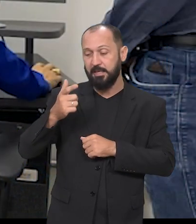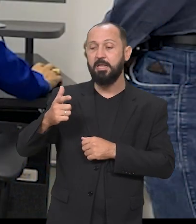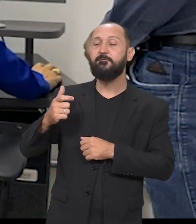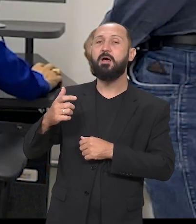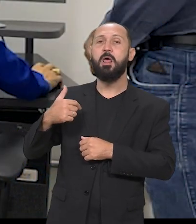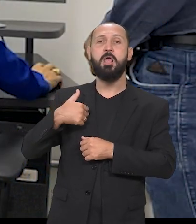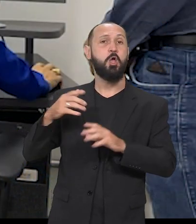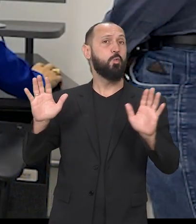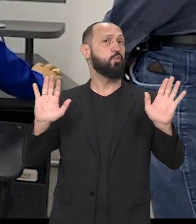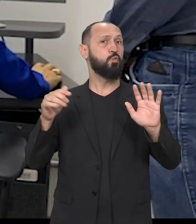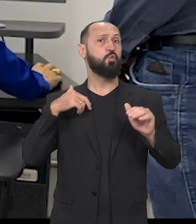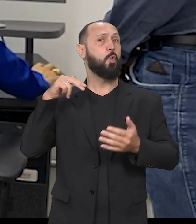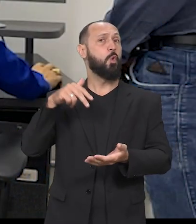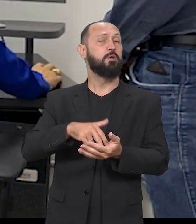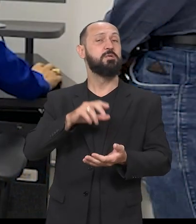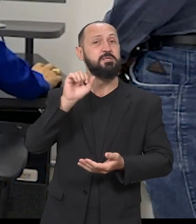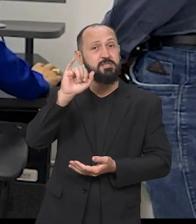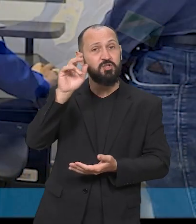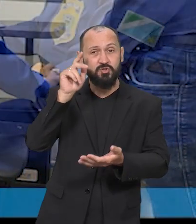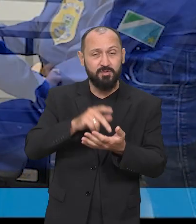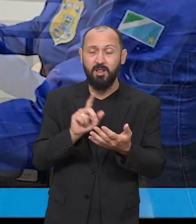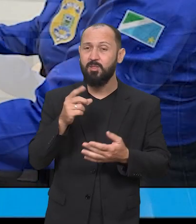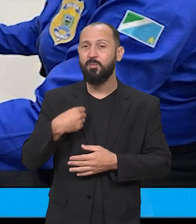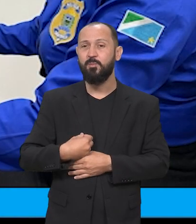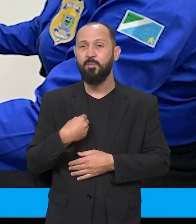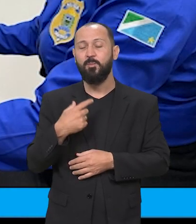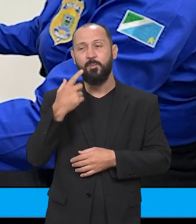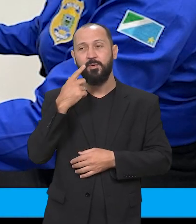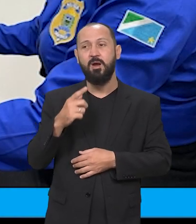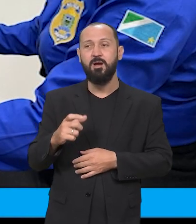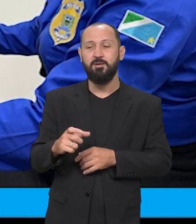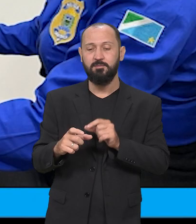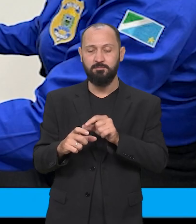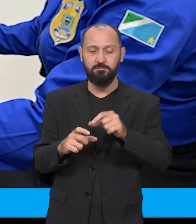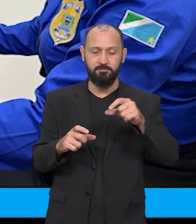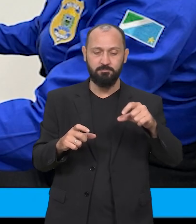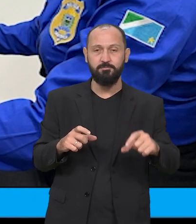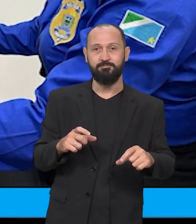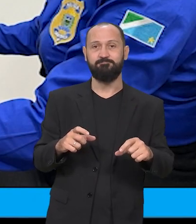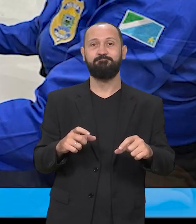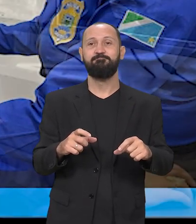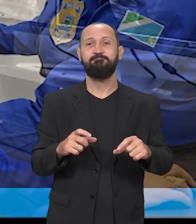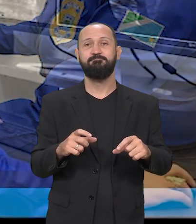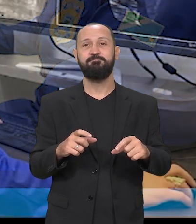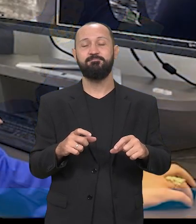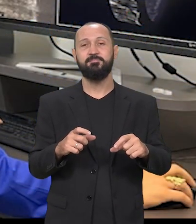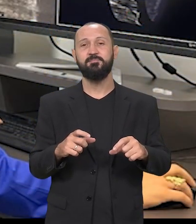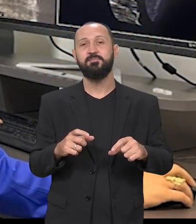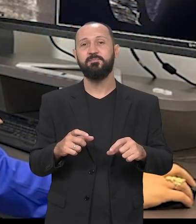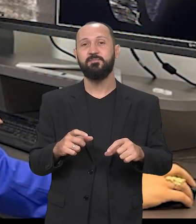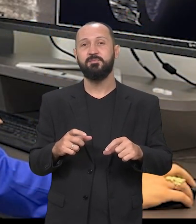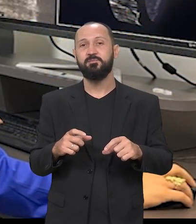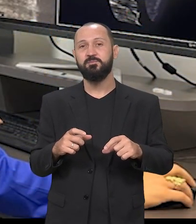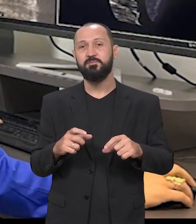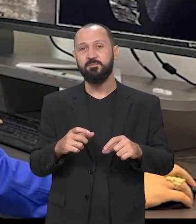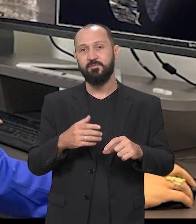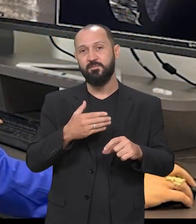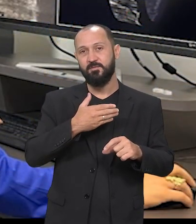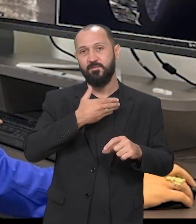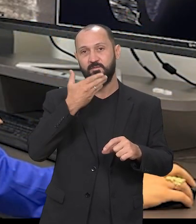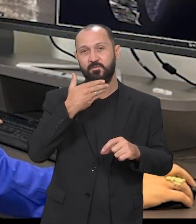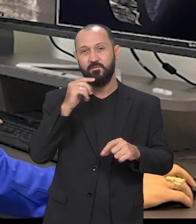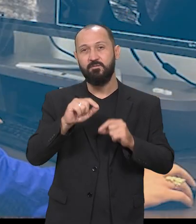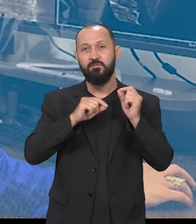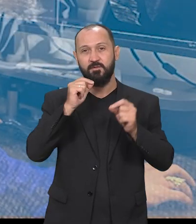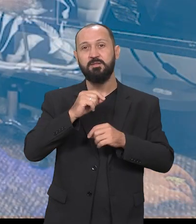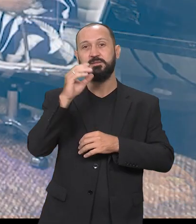que fala que não está ali, se ele realmente não estava, porque o estojo está ali. Então, ele facilita nessa parte da